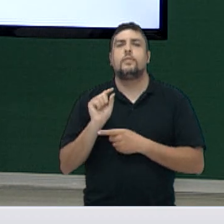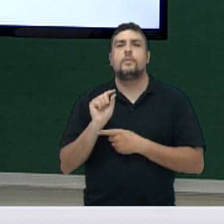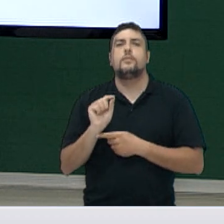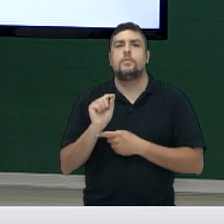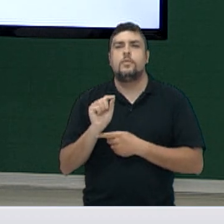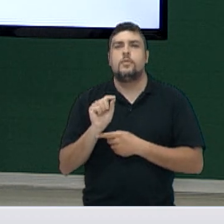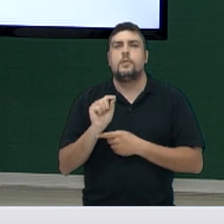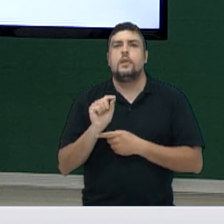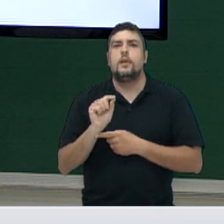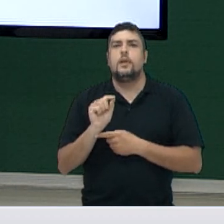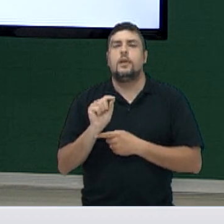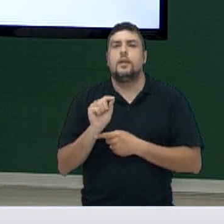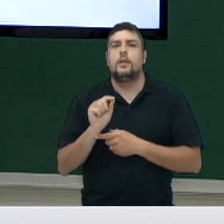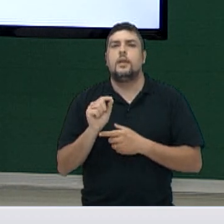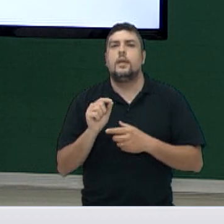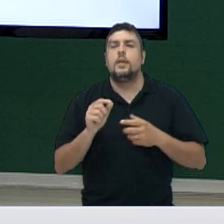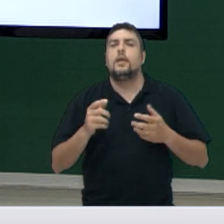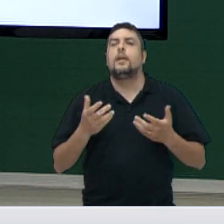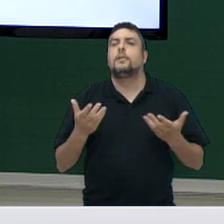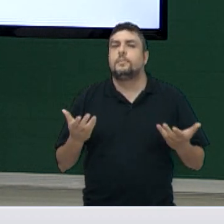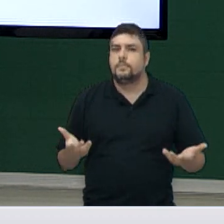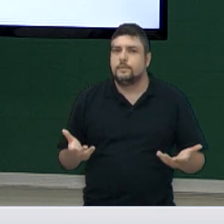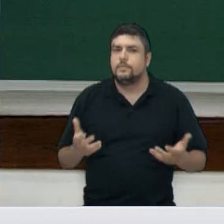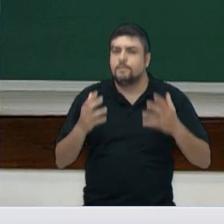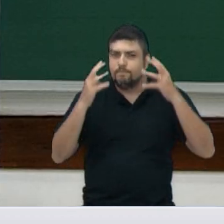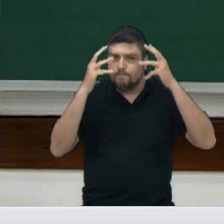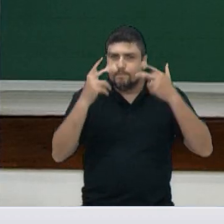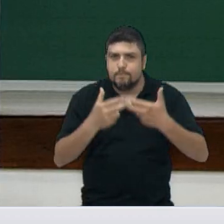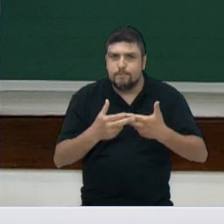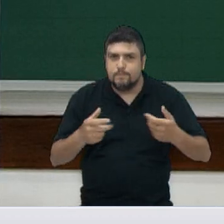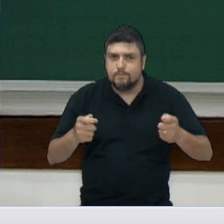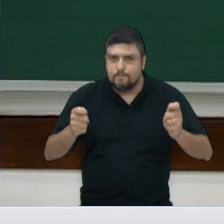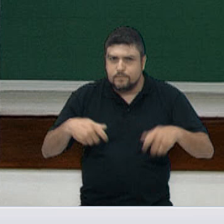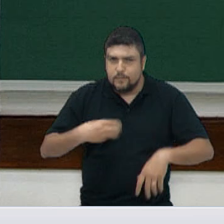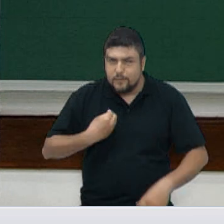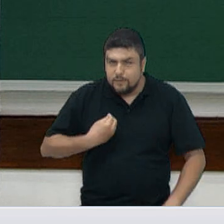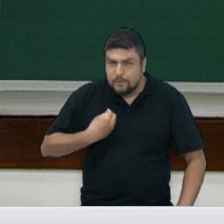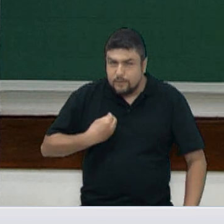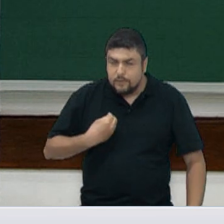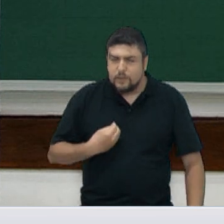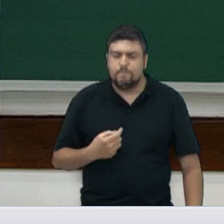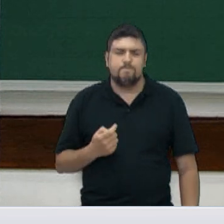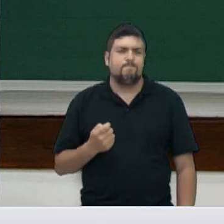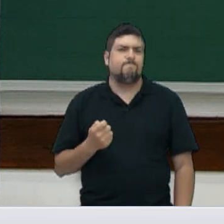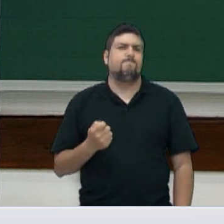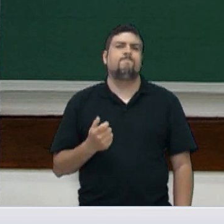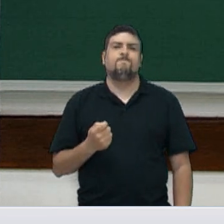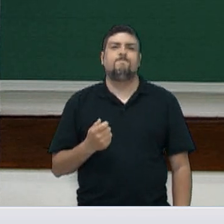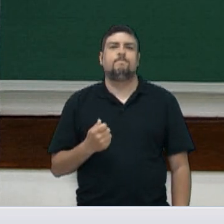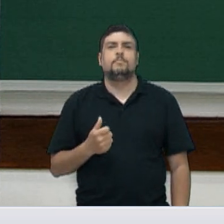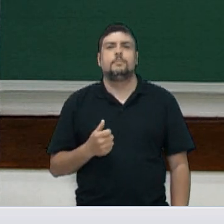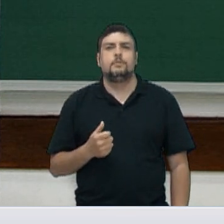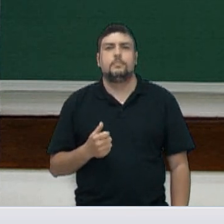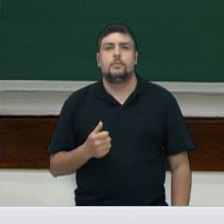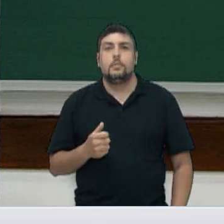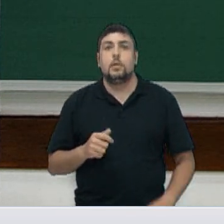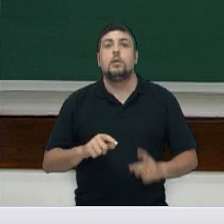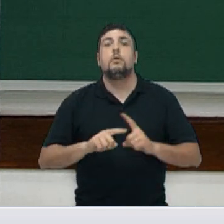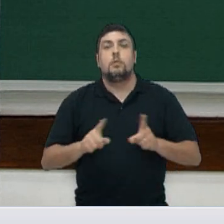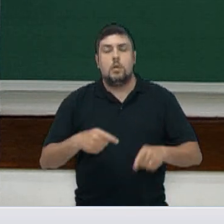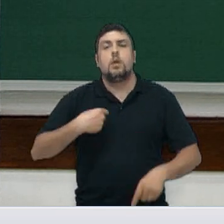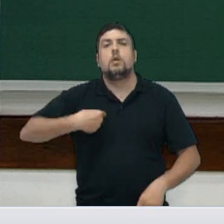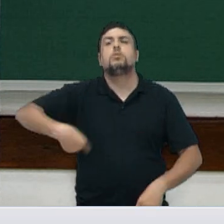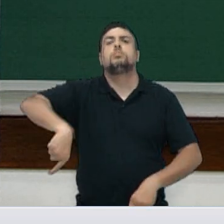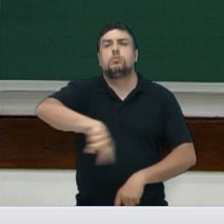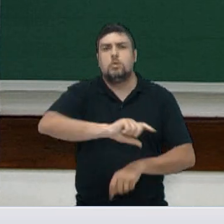possibilidade desse animalzinho sobreviver é muito pequena. Mas nós podemos mudar essa